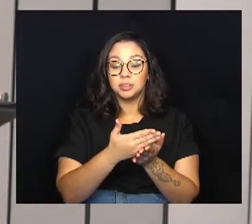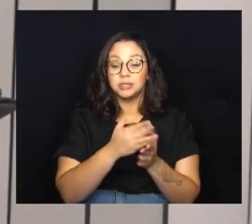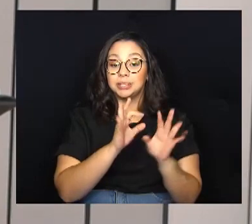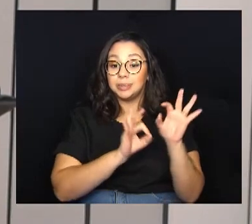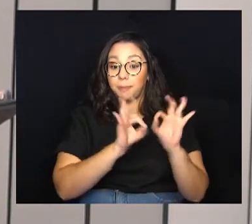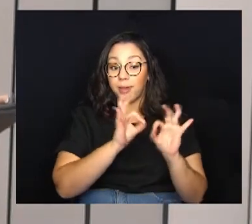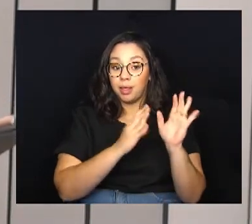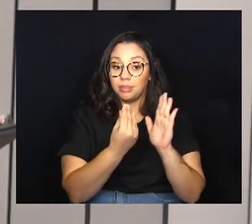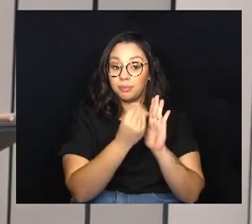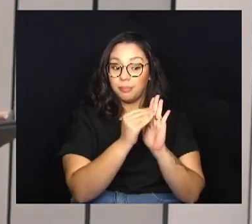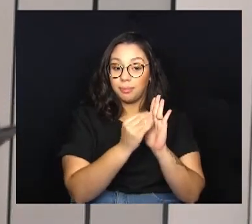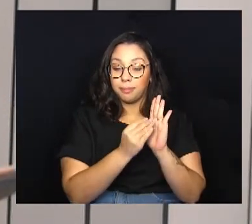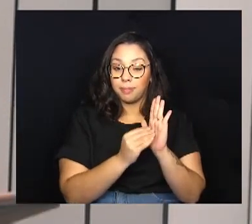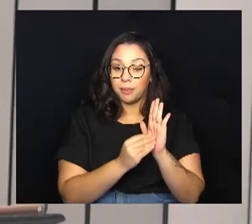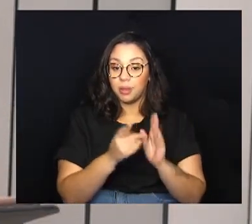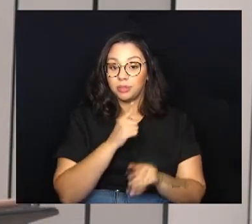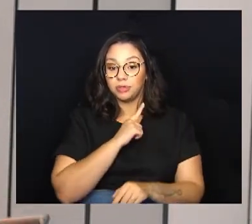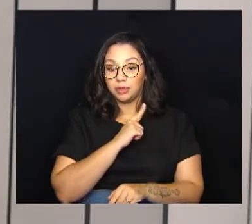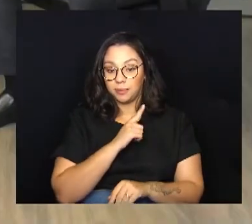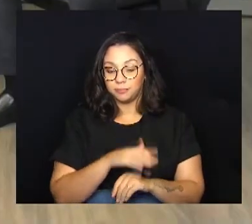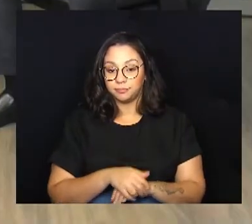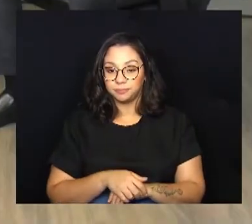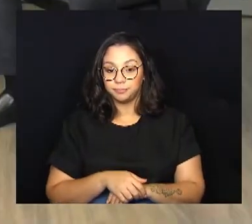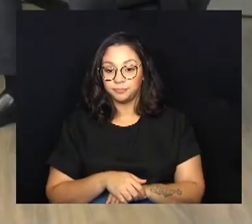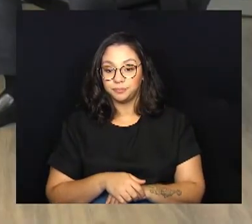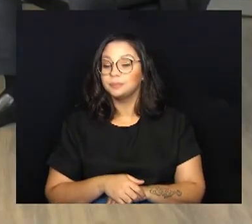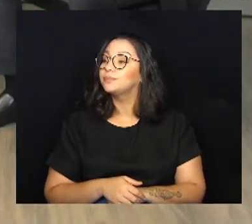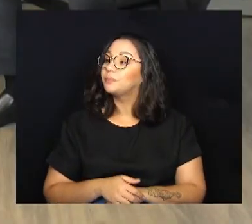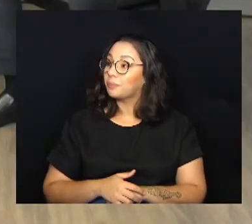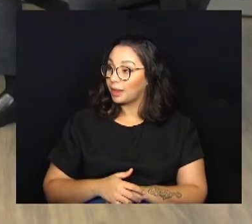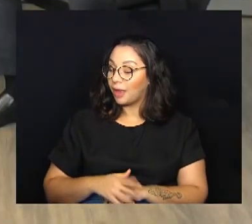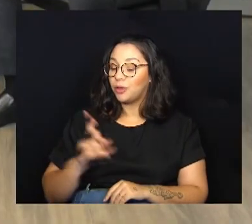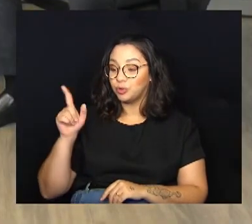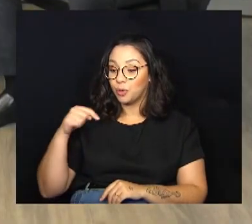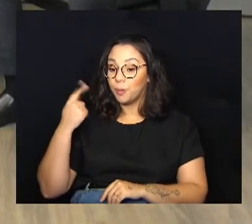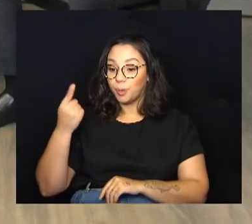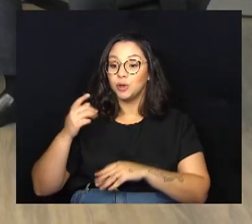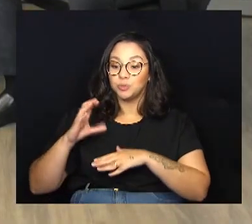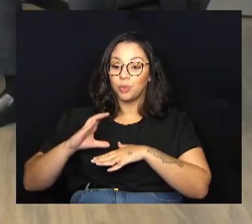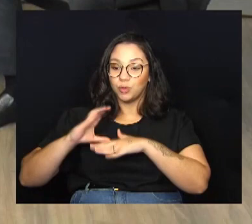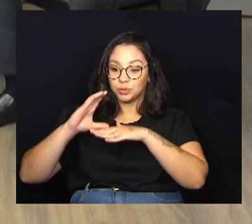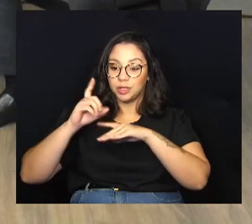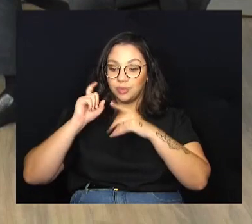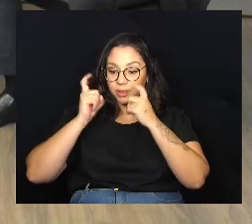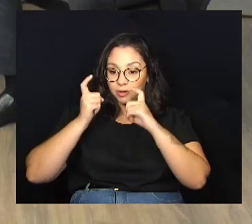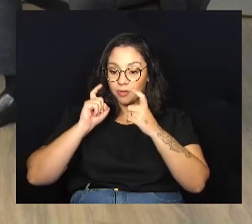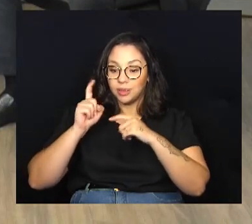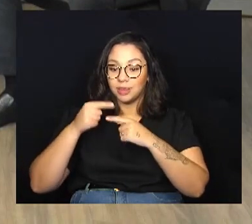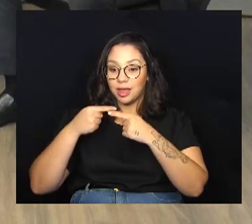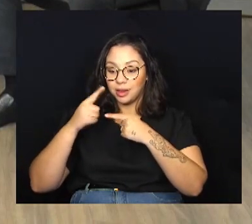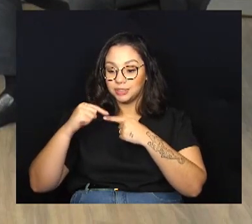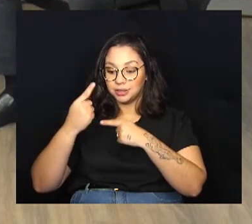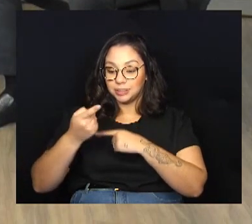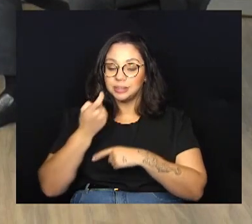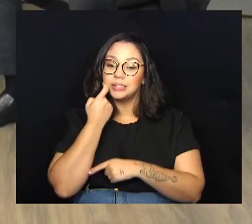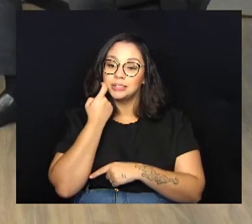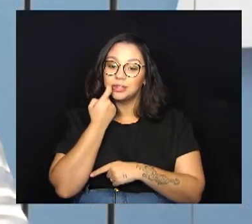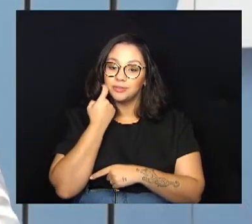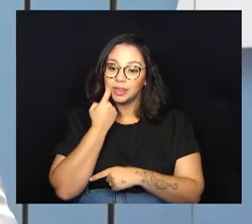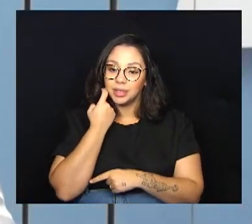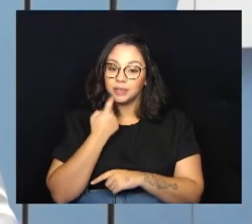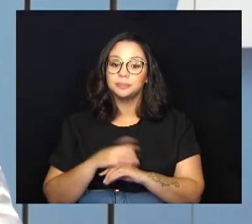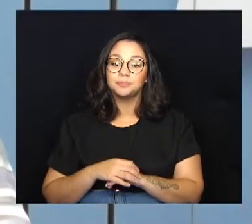palestra com pessoa que tinha passado pela recuperação, dava palestra em escola e a gente sabe que aquilo dava um efeito negativo, que